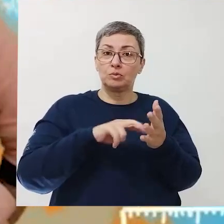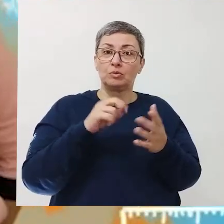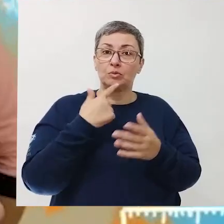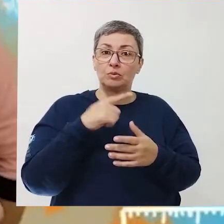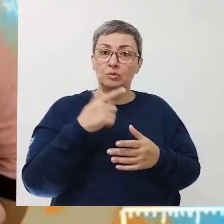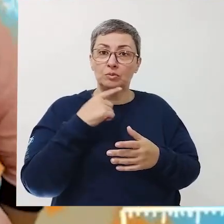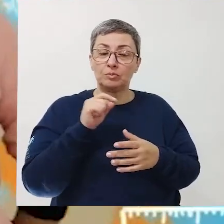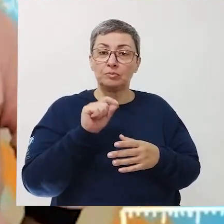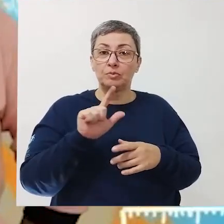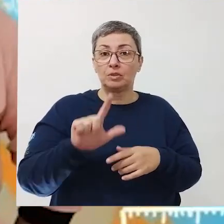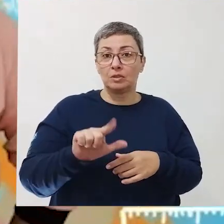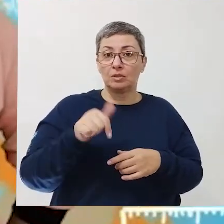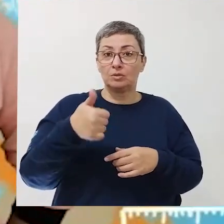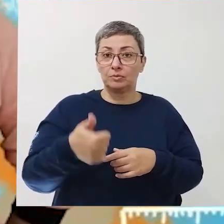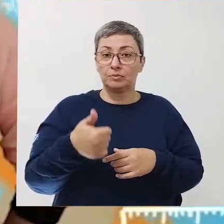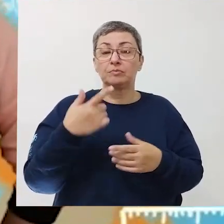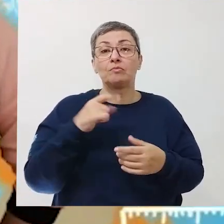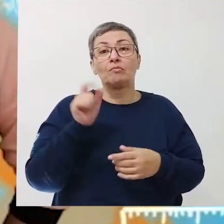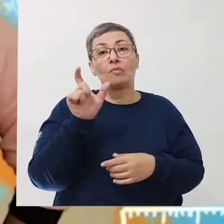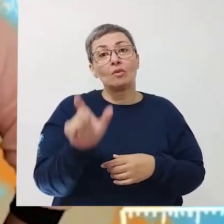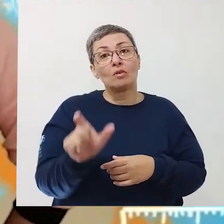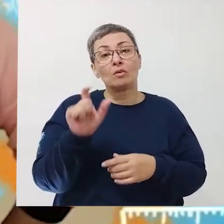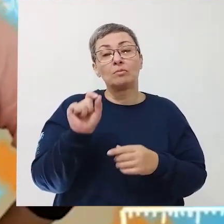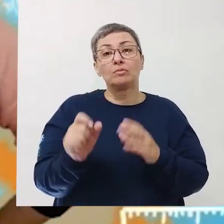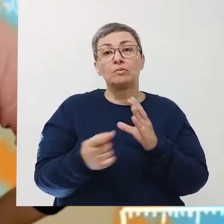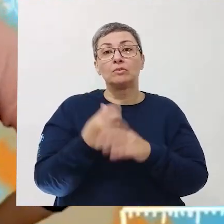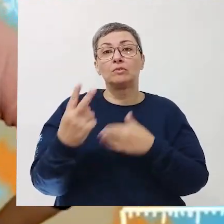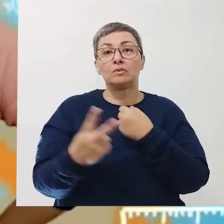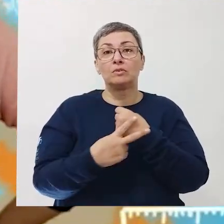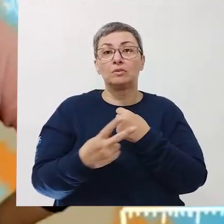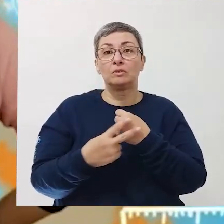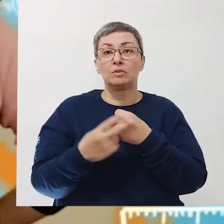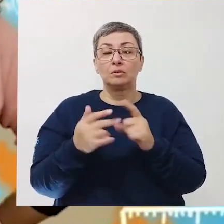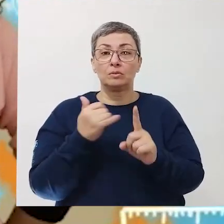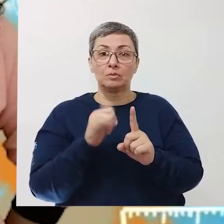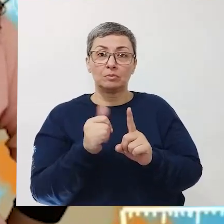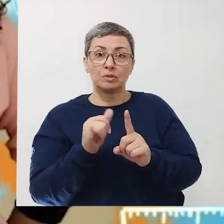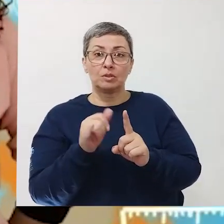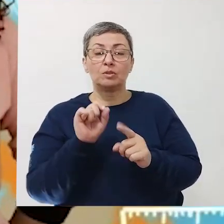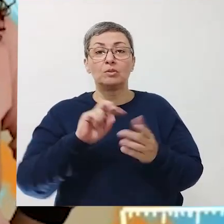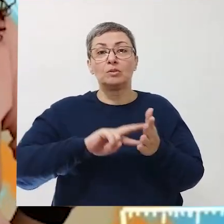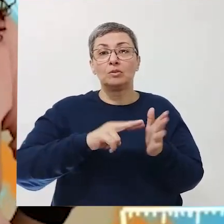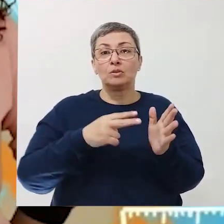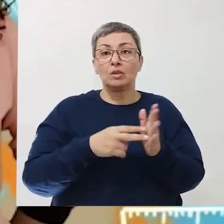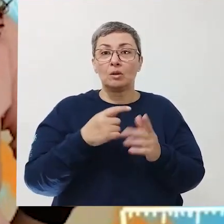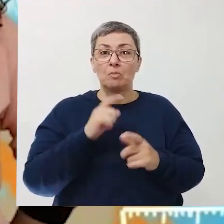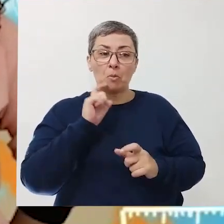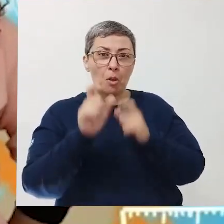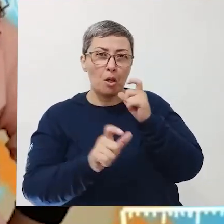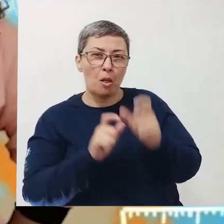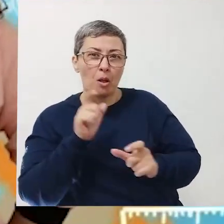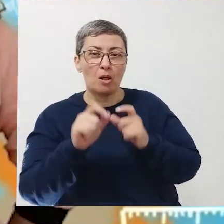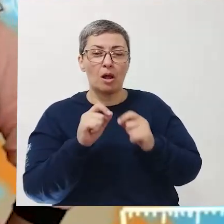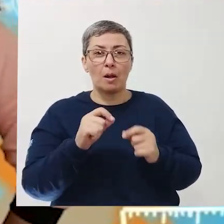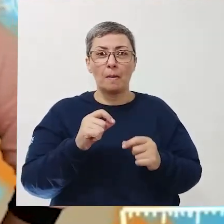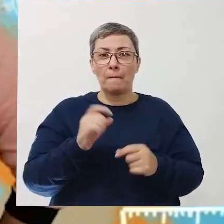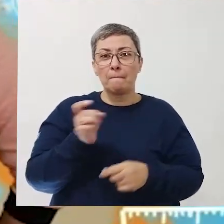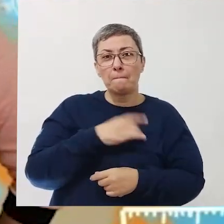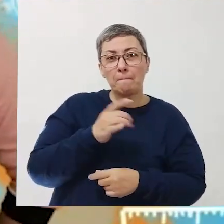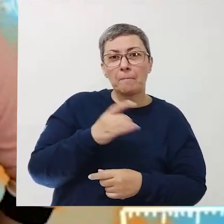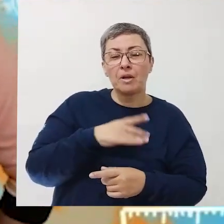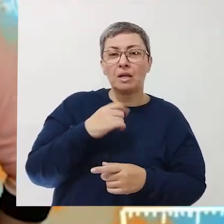ou bullying Como conhecemos aqui no Brasil Foi internalizada no nosso vocabulário Para descrever ações